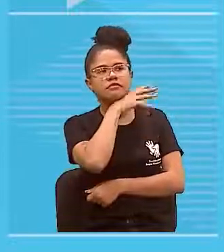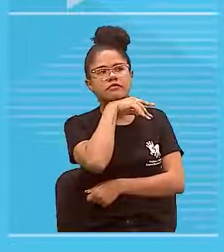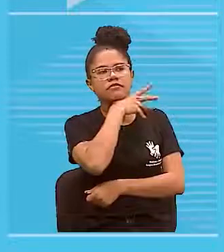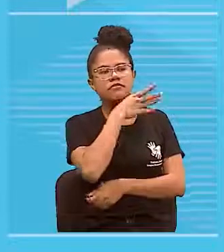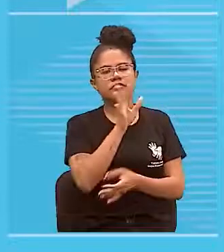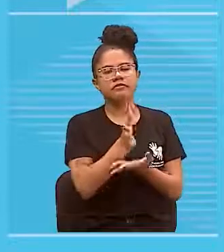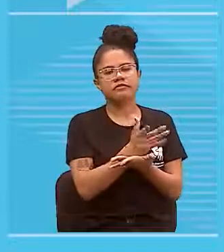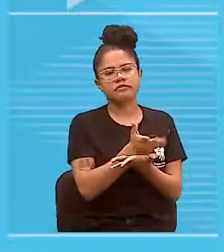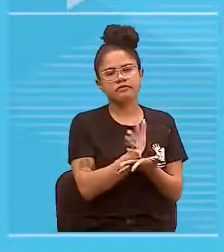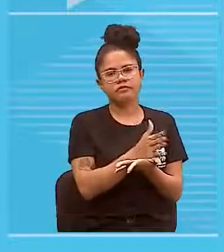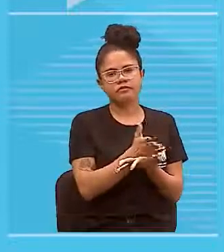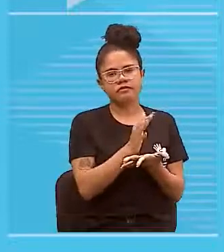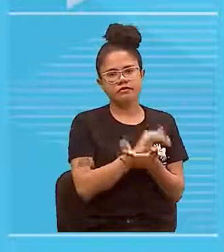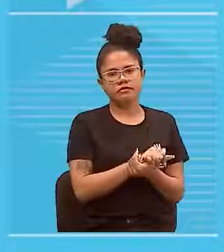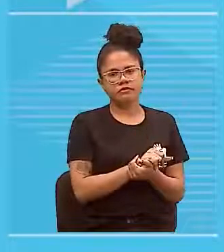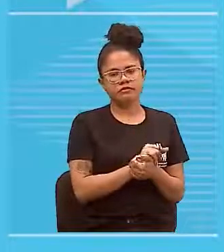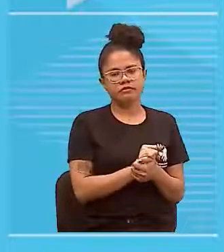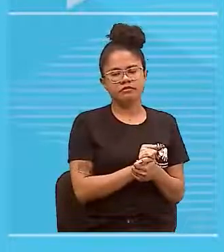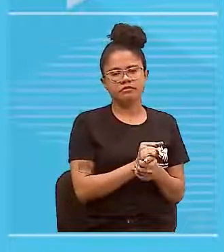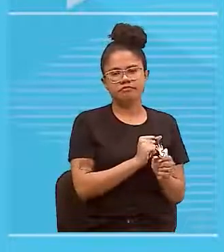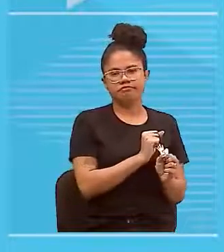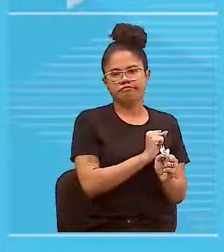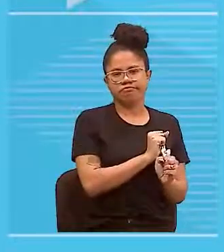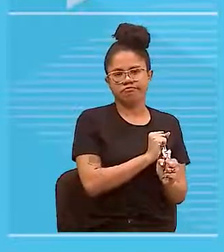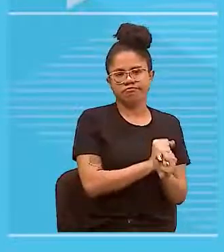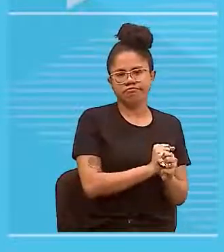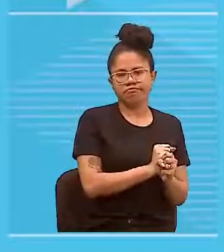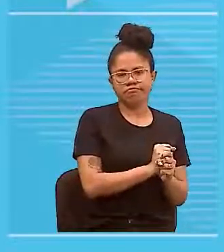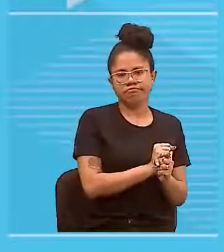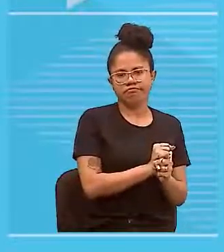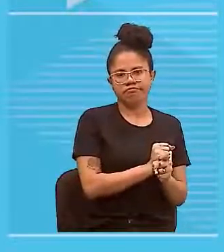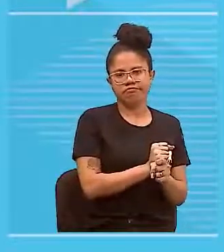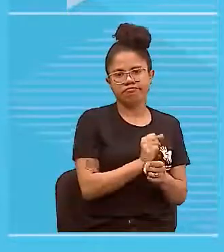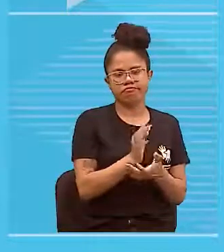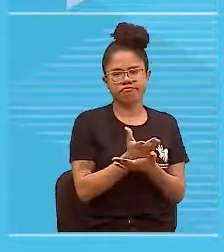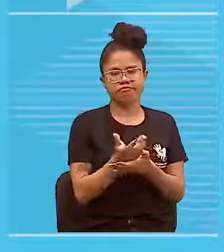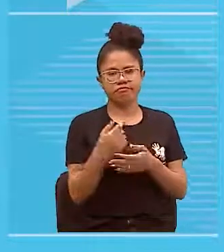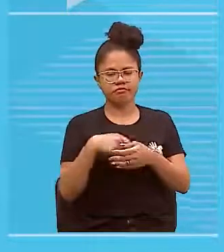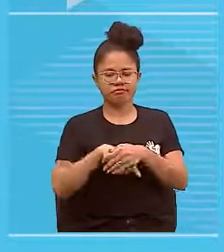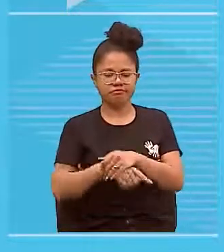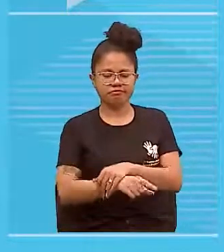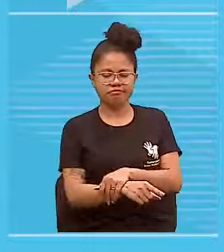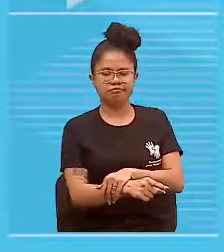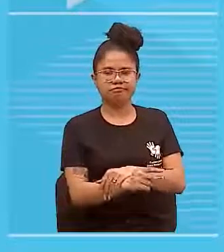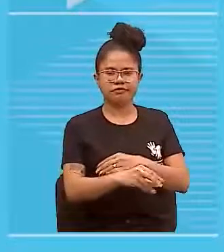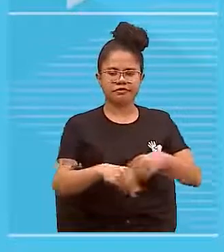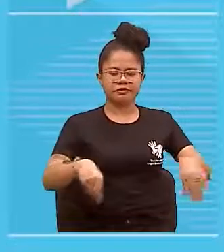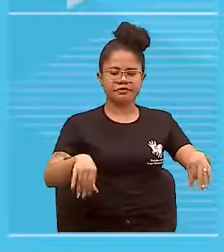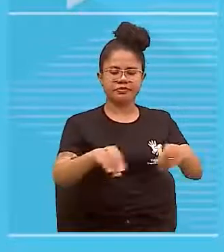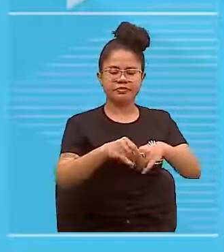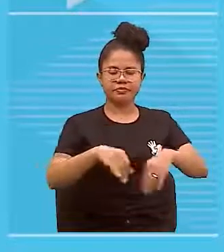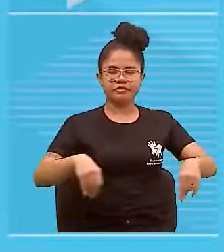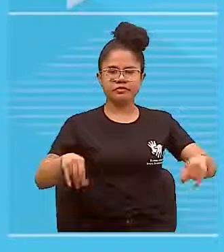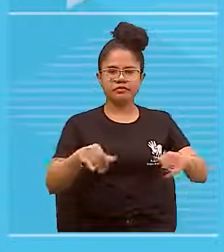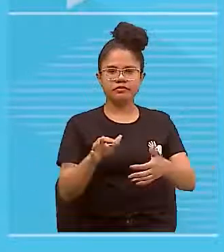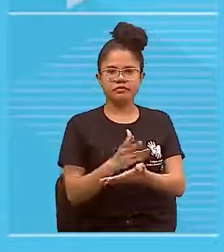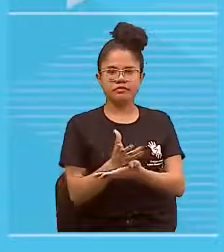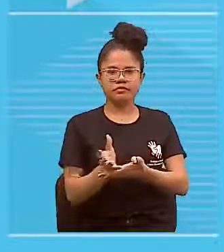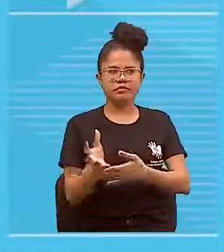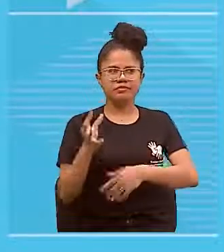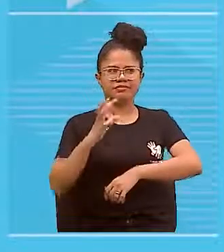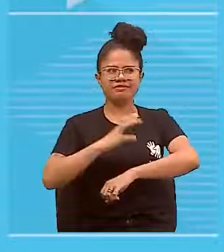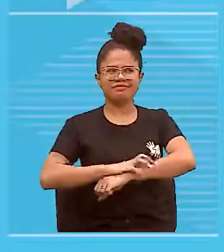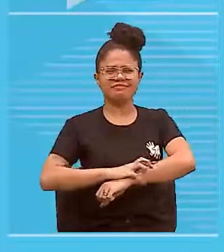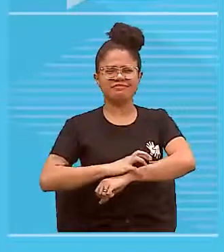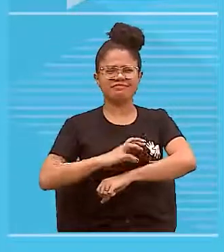vão entrar em dormência, outras vão se enterrar no solo, como alguns anfíbios. Vai ter um monte de sapo enterrado no